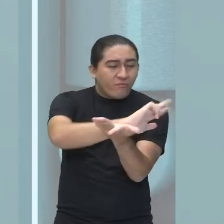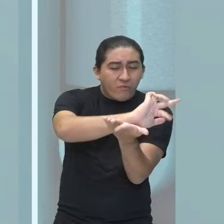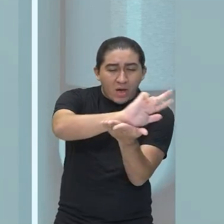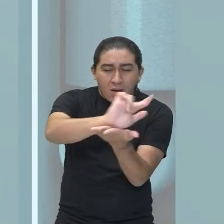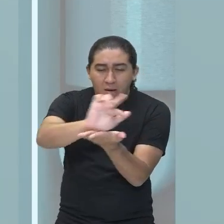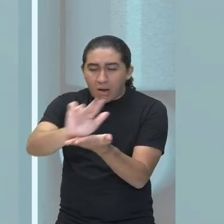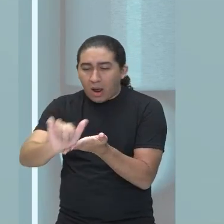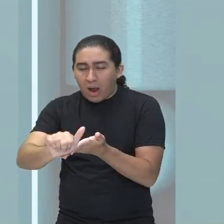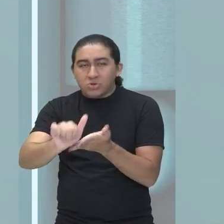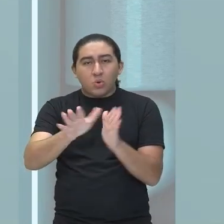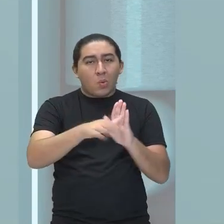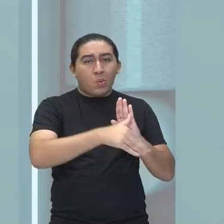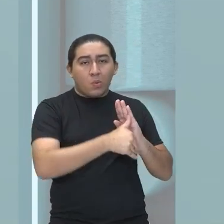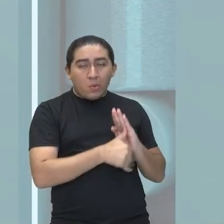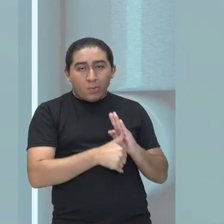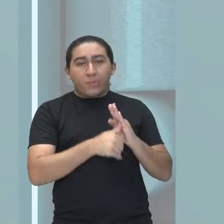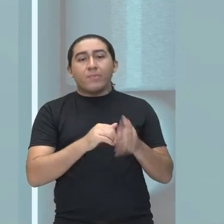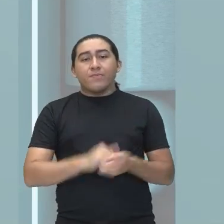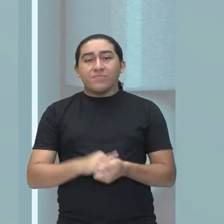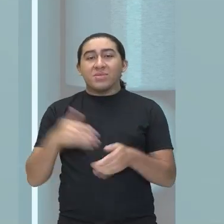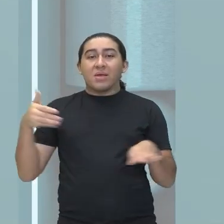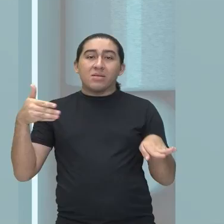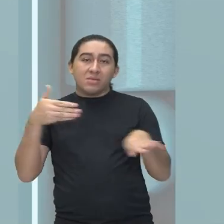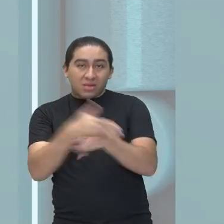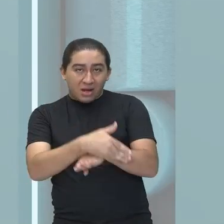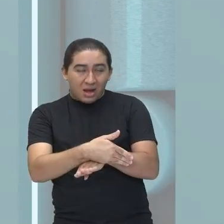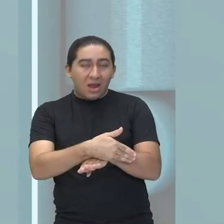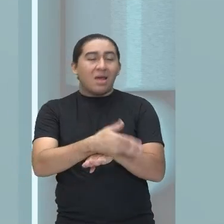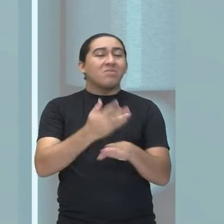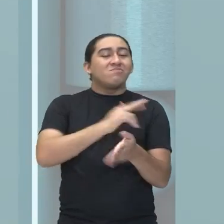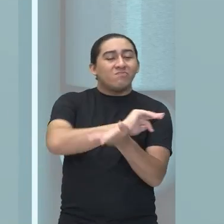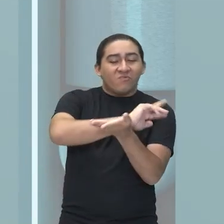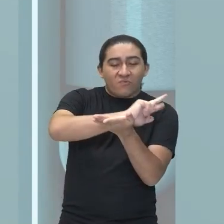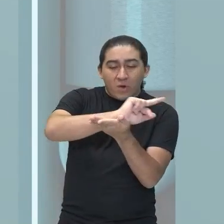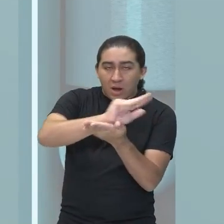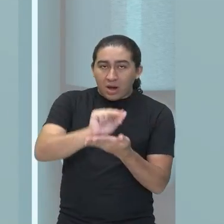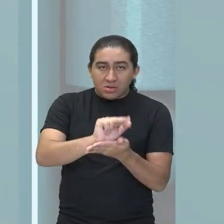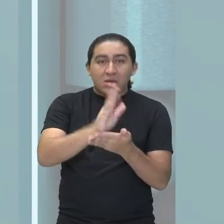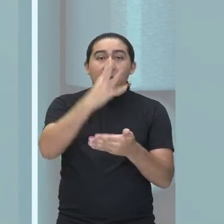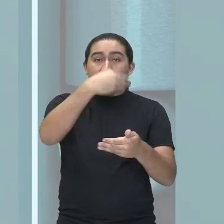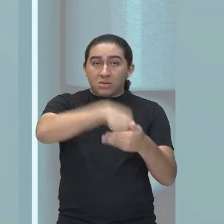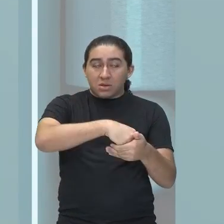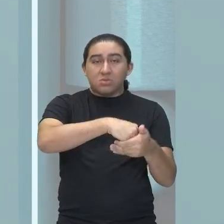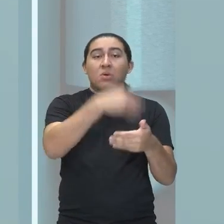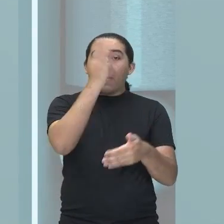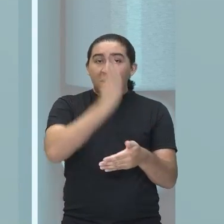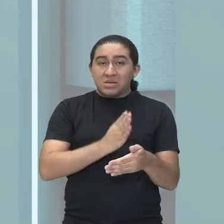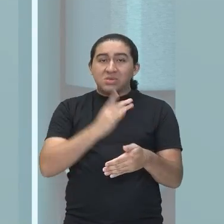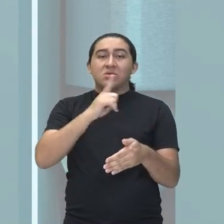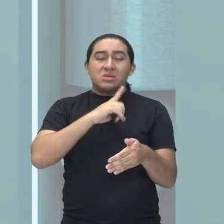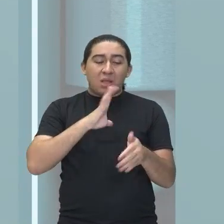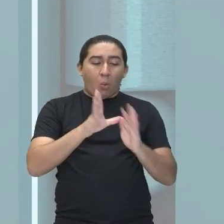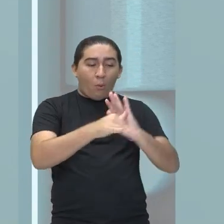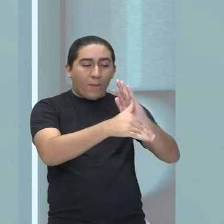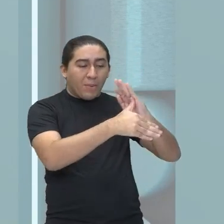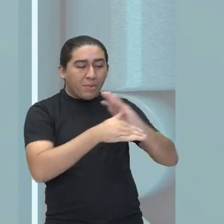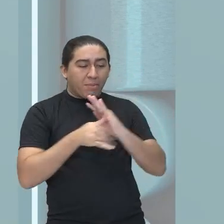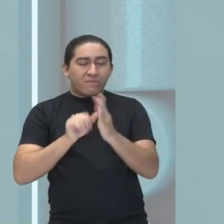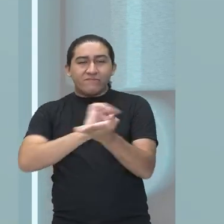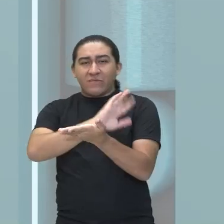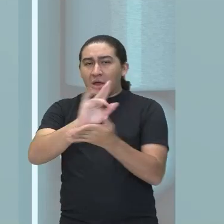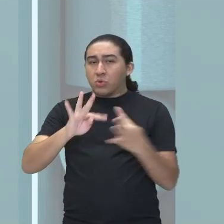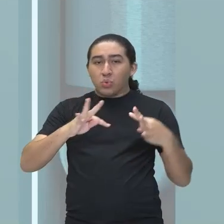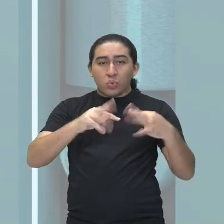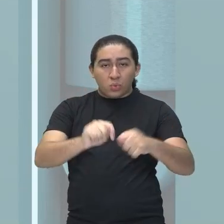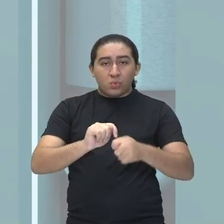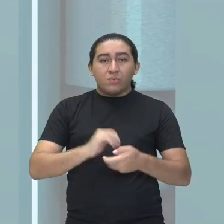diante, né? Entraram no Brasil, entradas e bandeiras, entraram no interior do Brasil e exploraram o tanto que puderam.